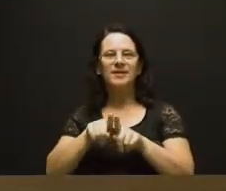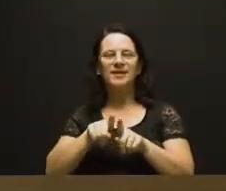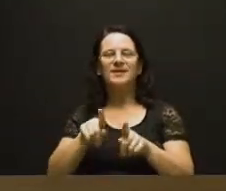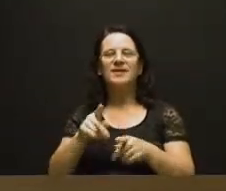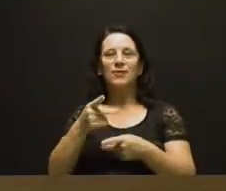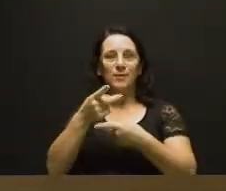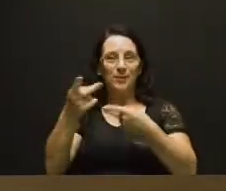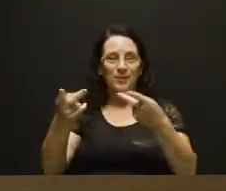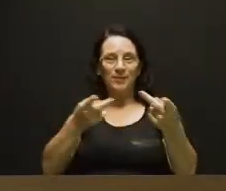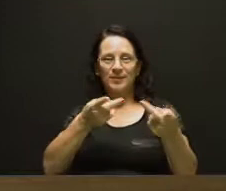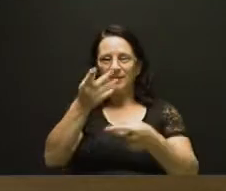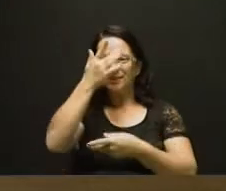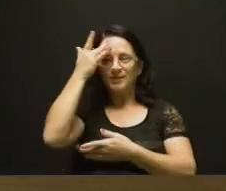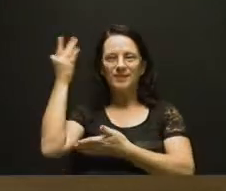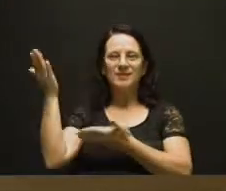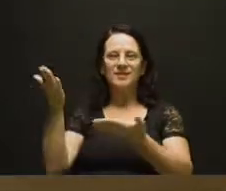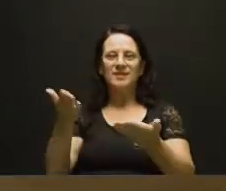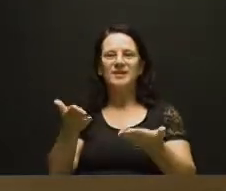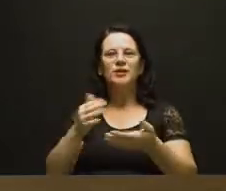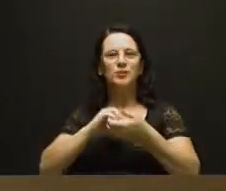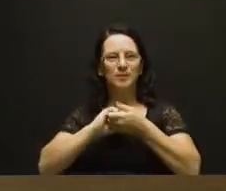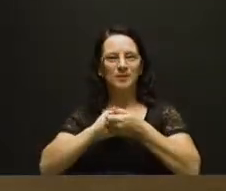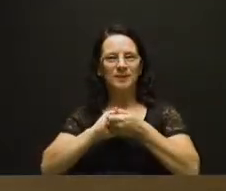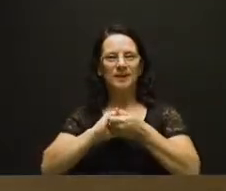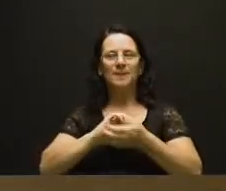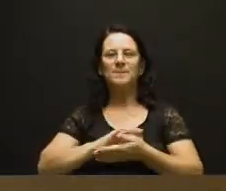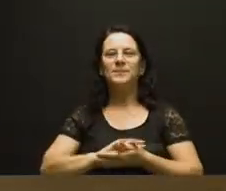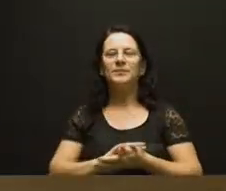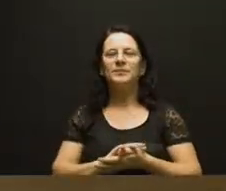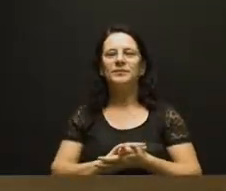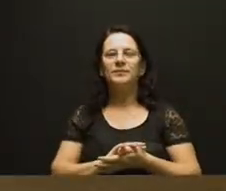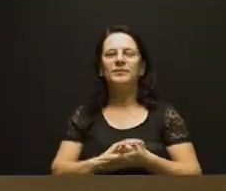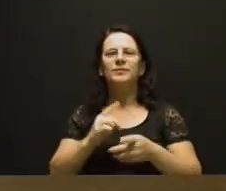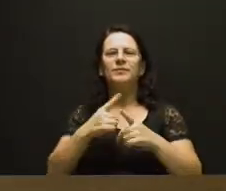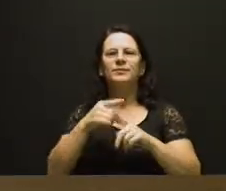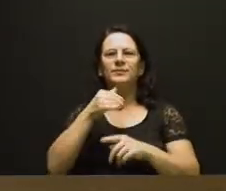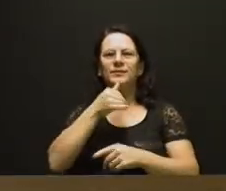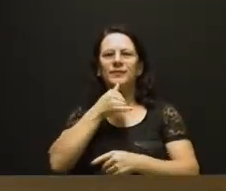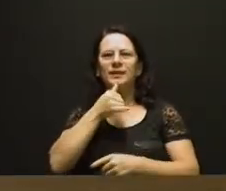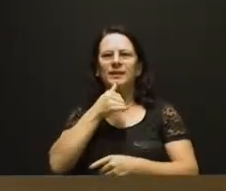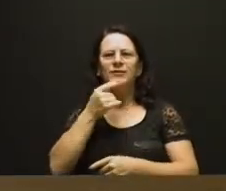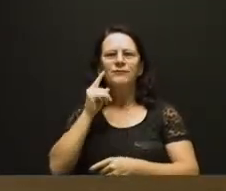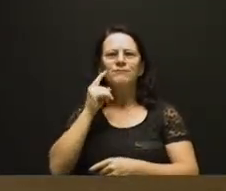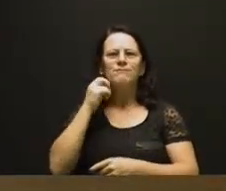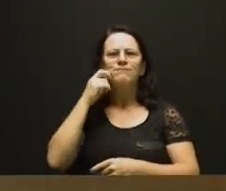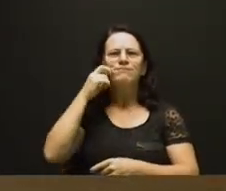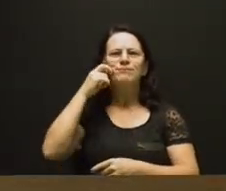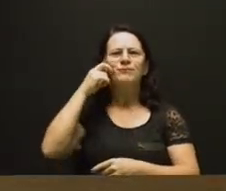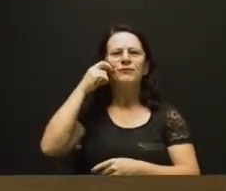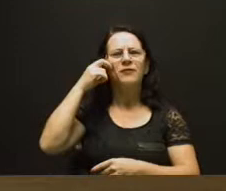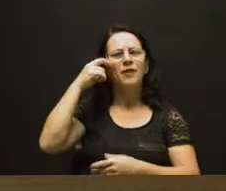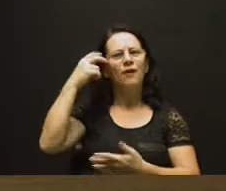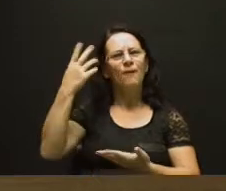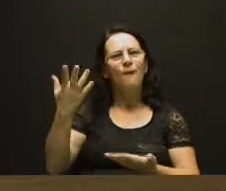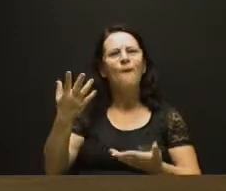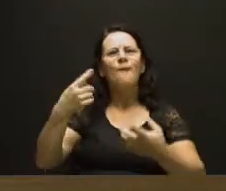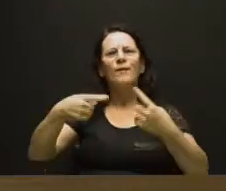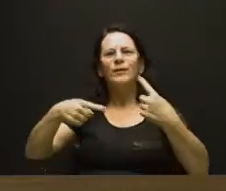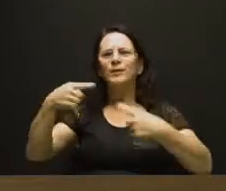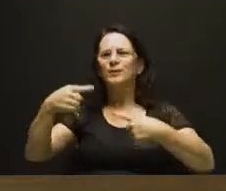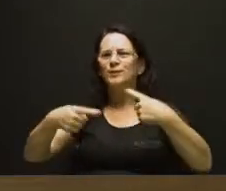não vai ser legal né infelizmente é vergonhoso né a gente está discutindo